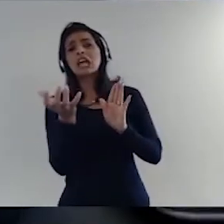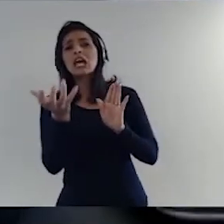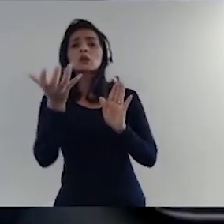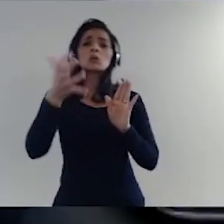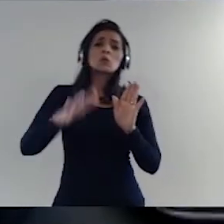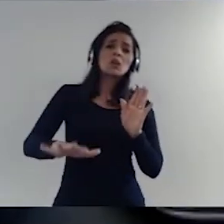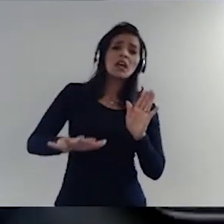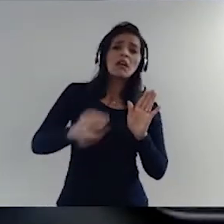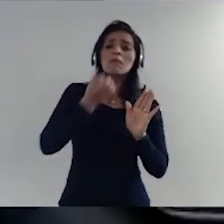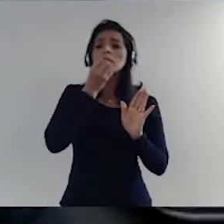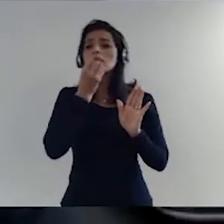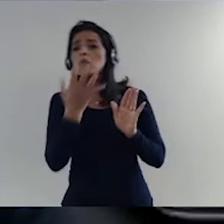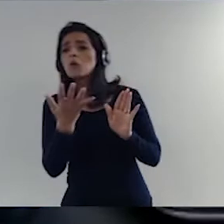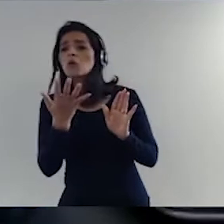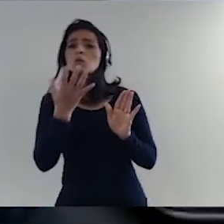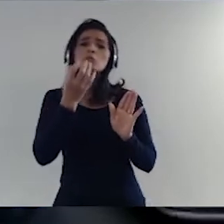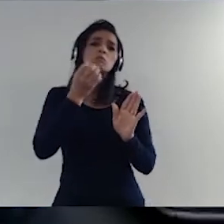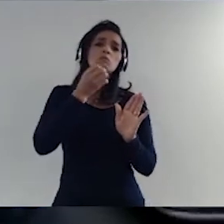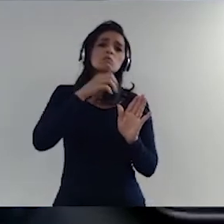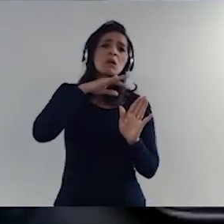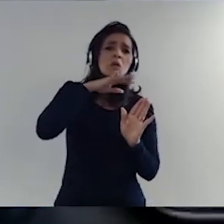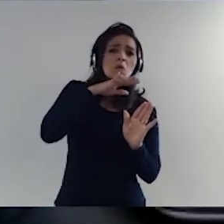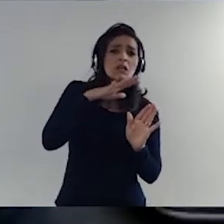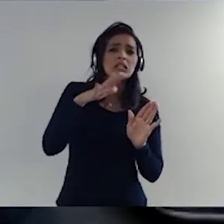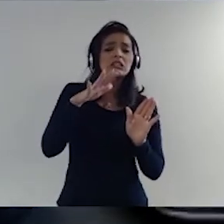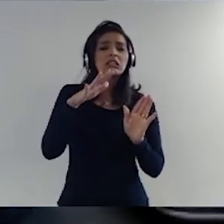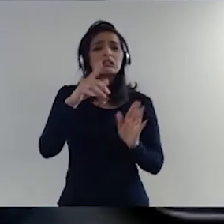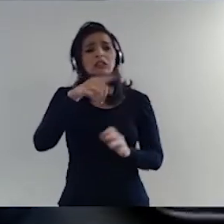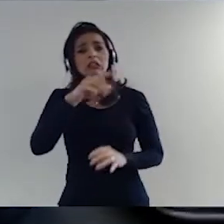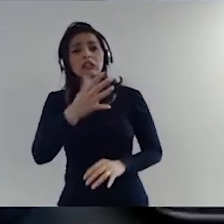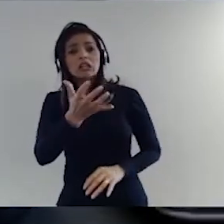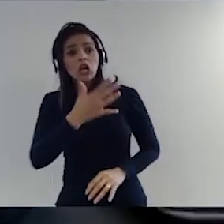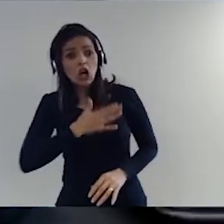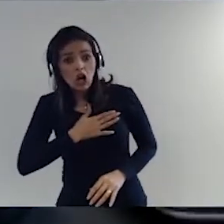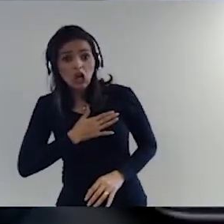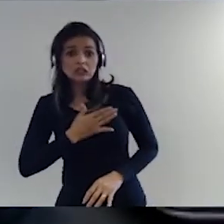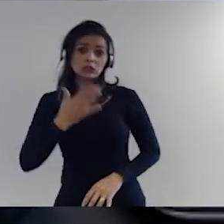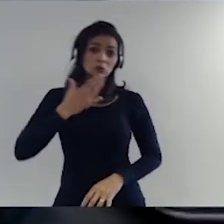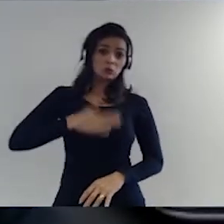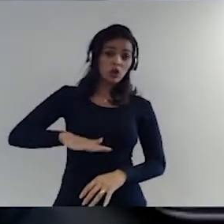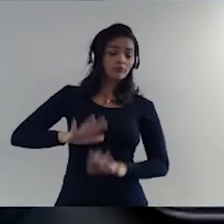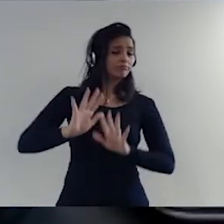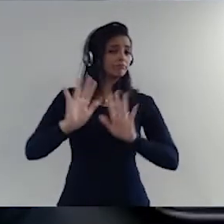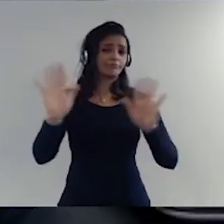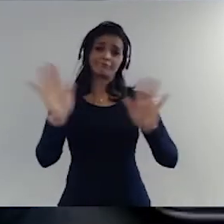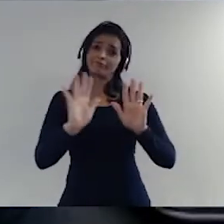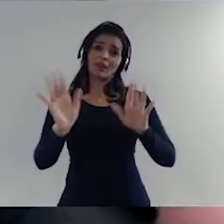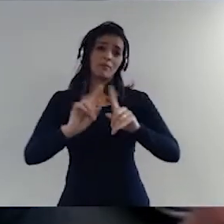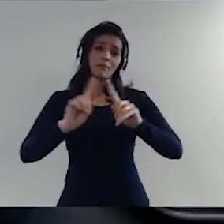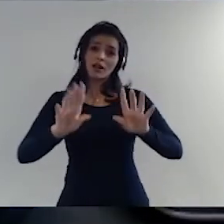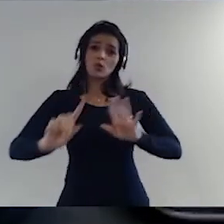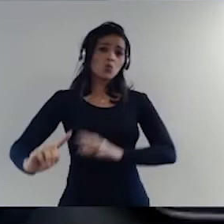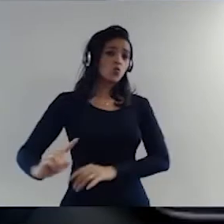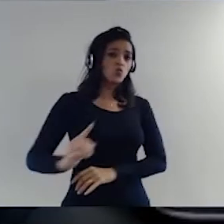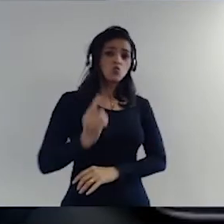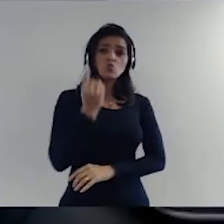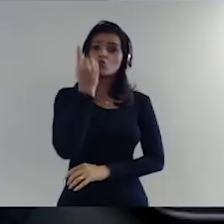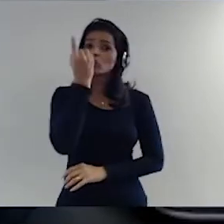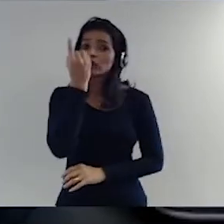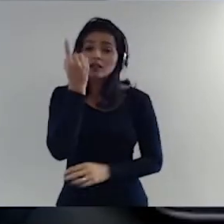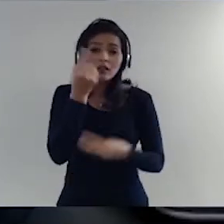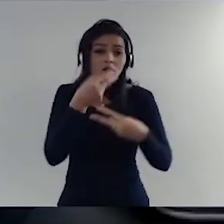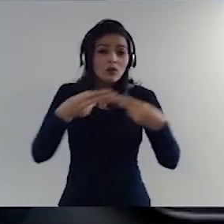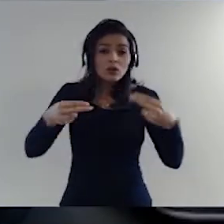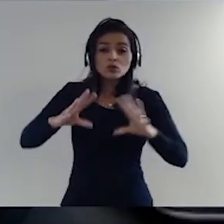agradem ou desagrade a quem quer que seja, o único instrumento que toda